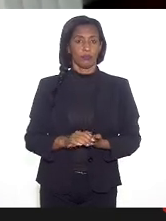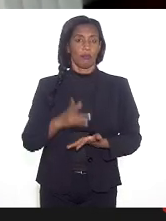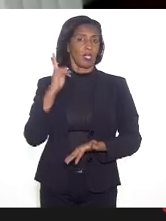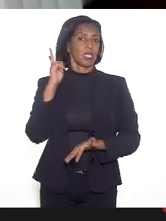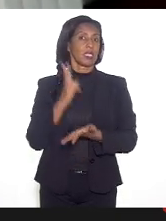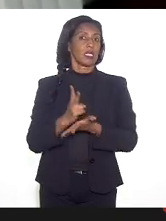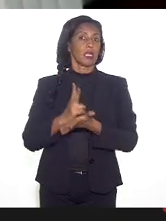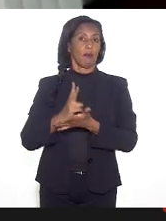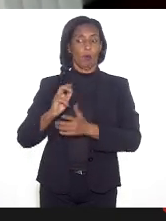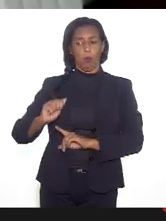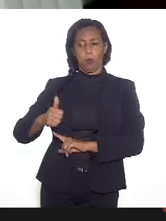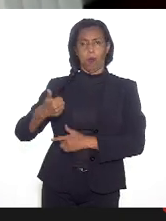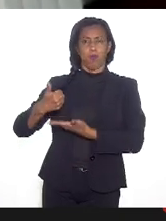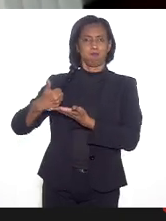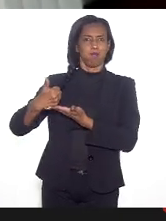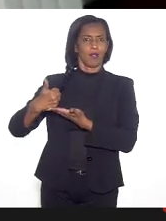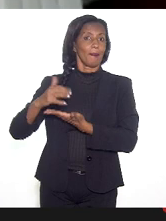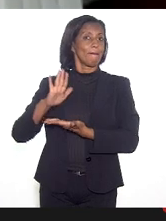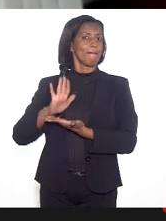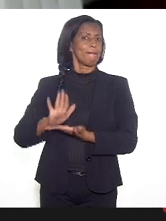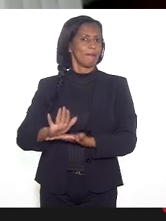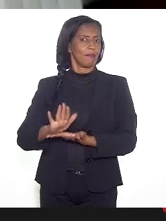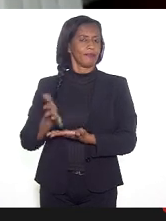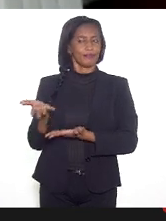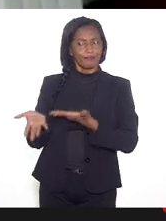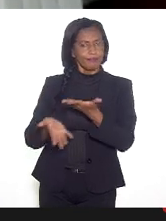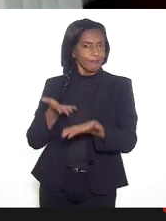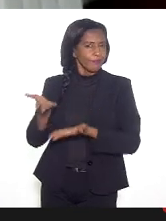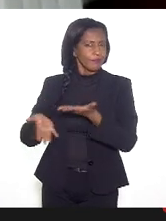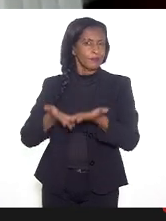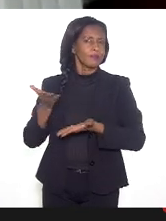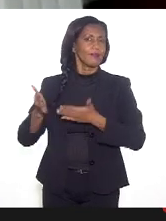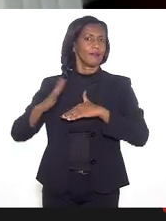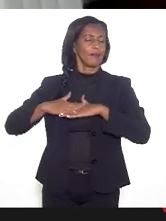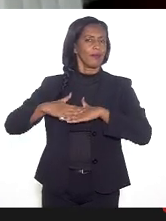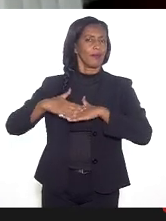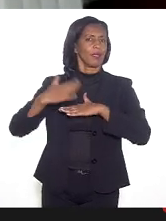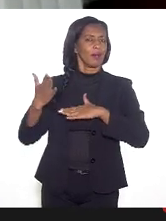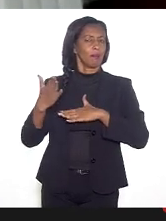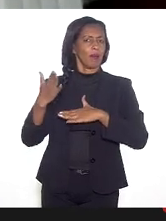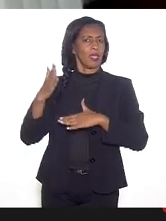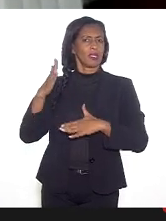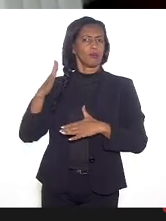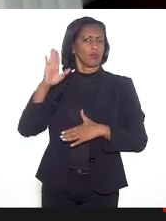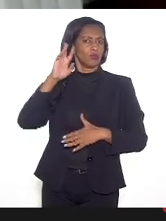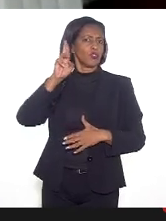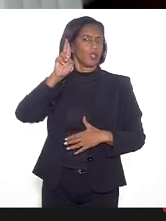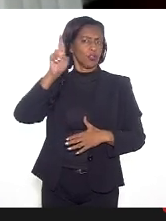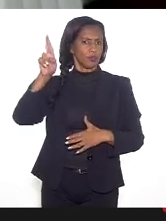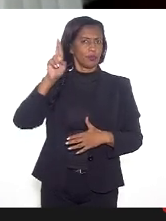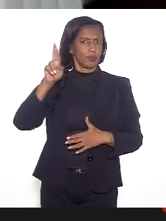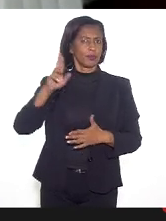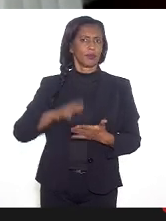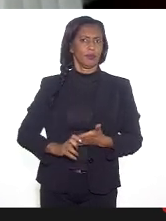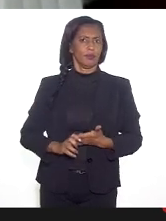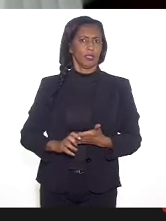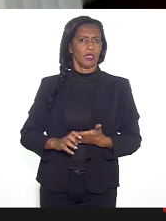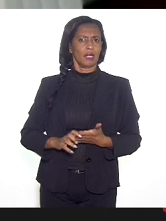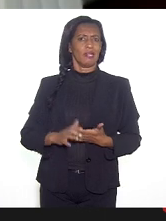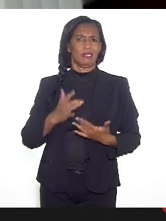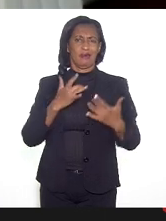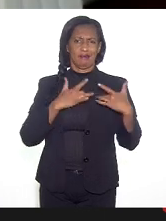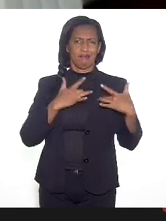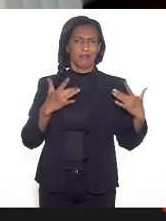sempre positivo, mas isso é tratado com o máximo de prioridade e de